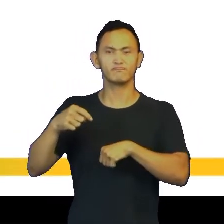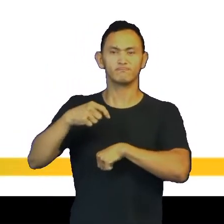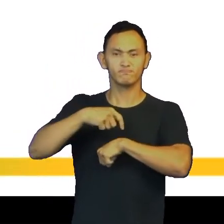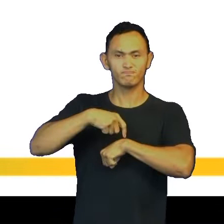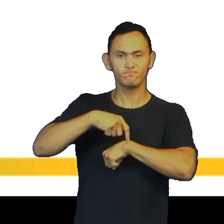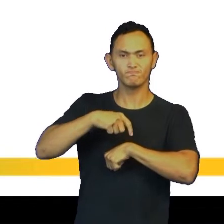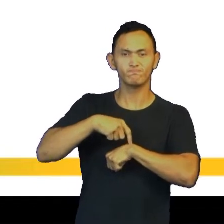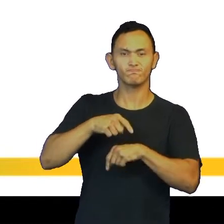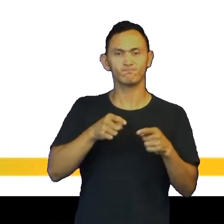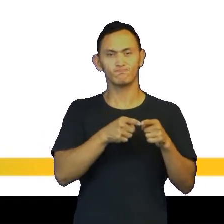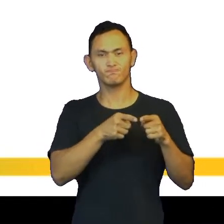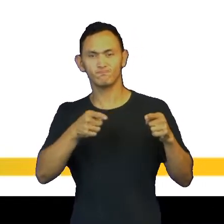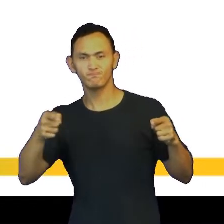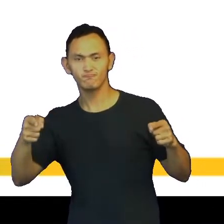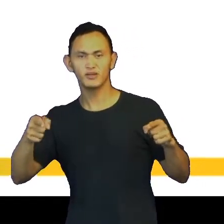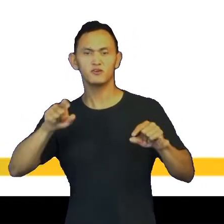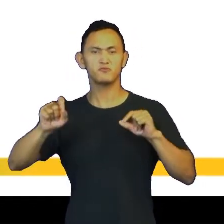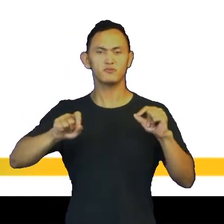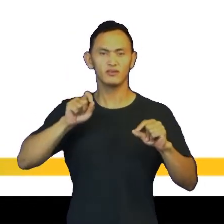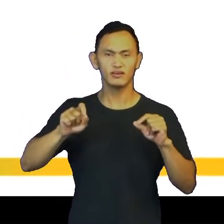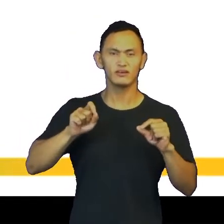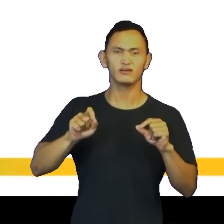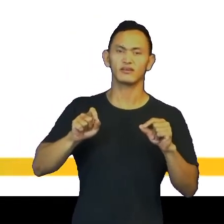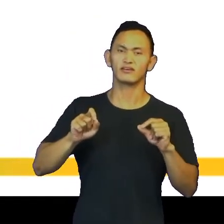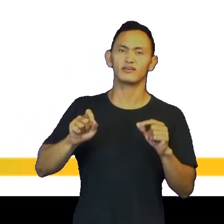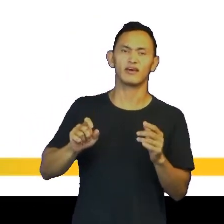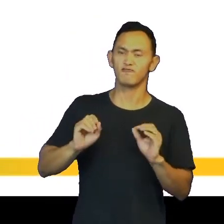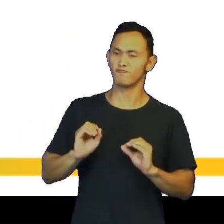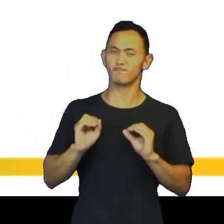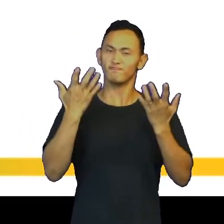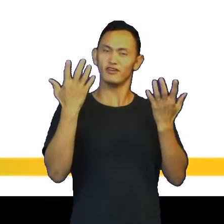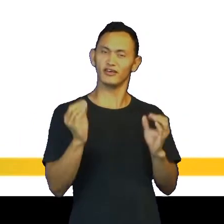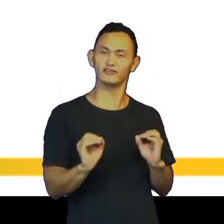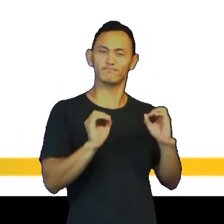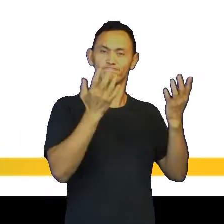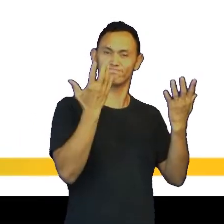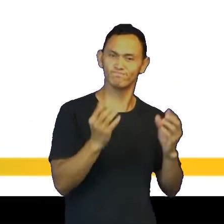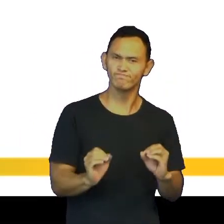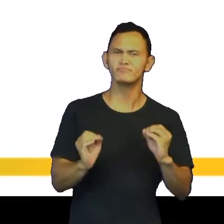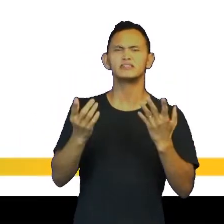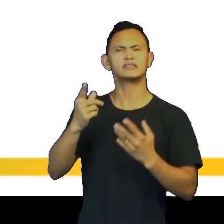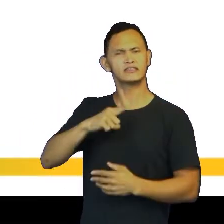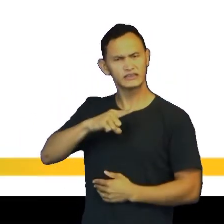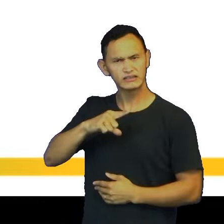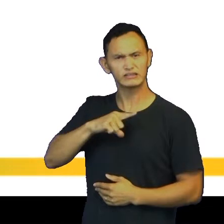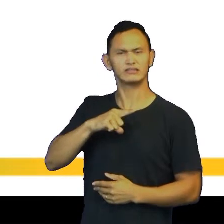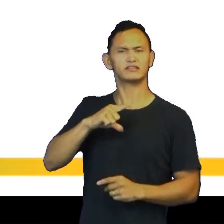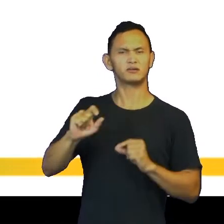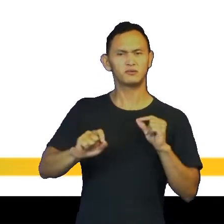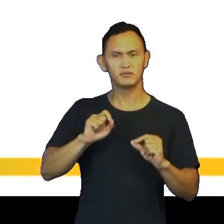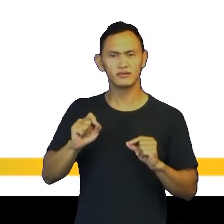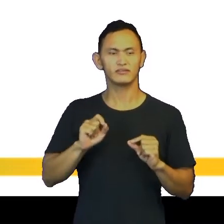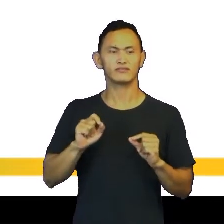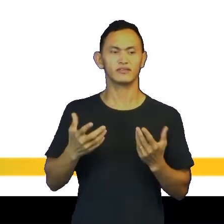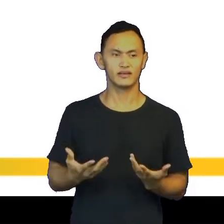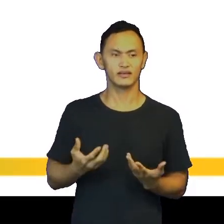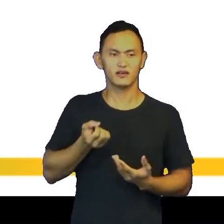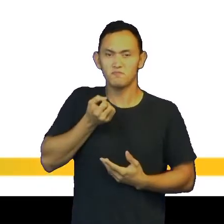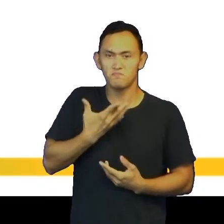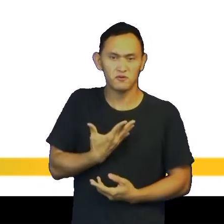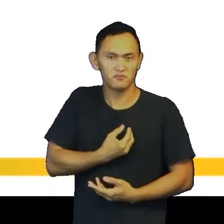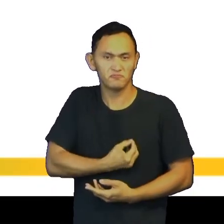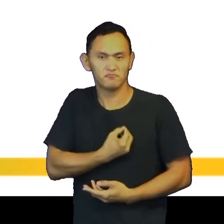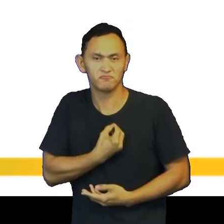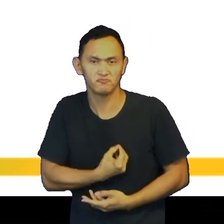que exala muita Boemia né muita festa né é muito uma época do bom vivam né